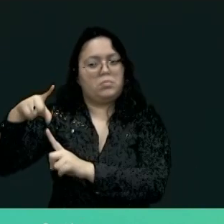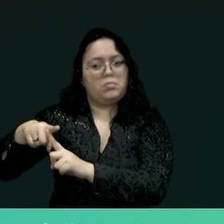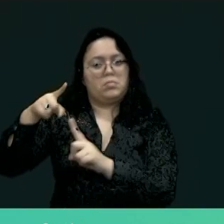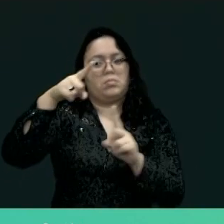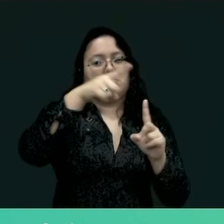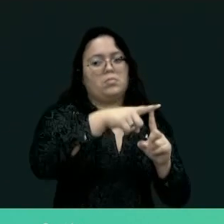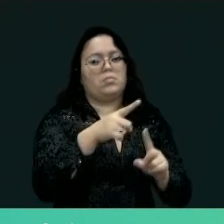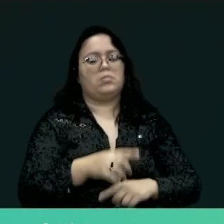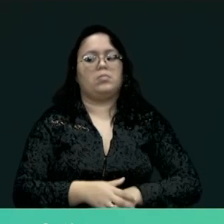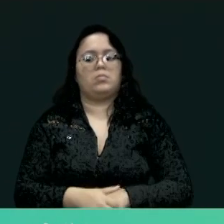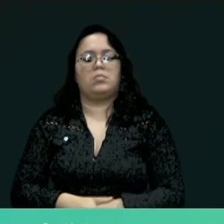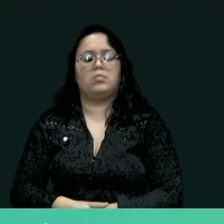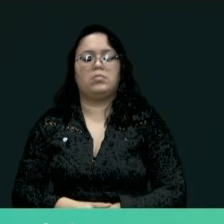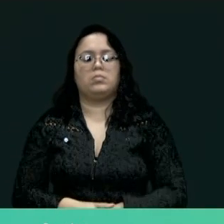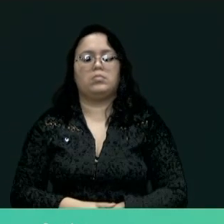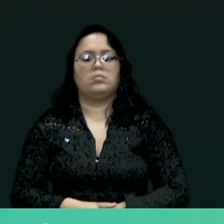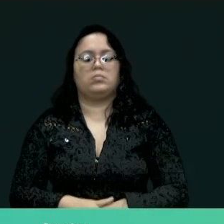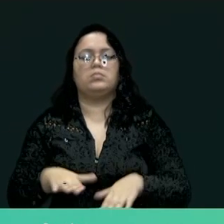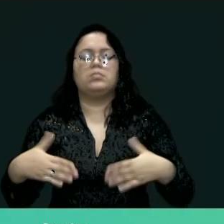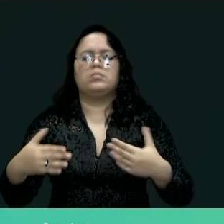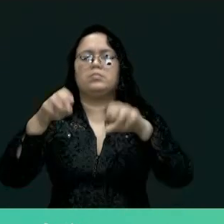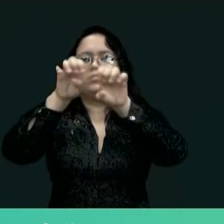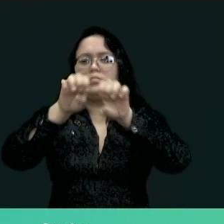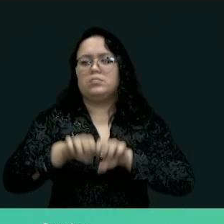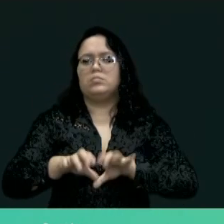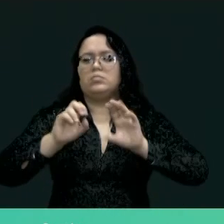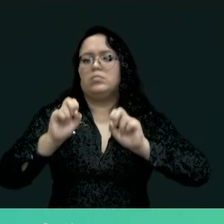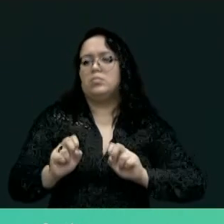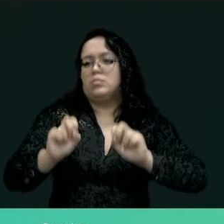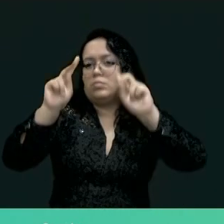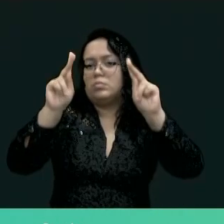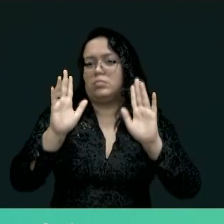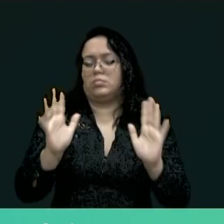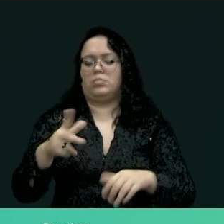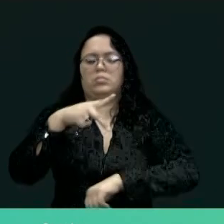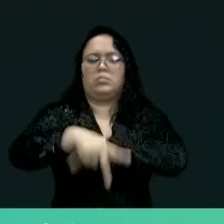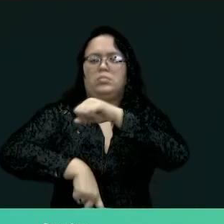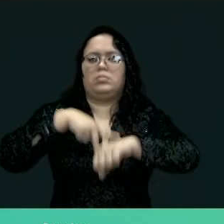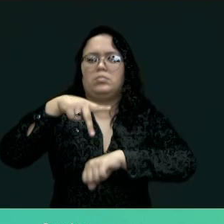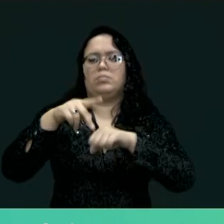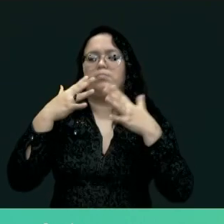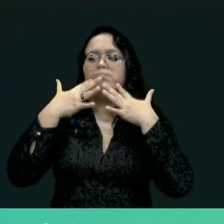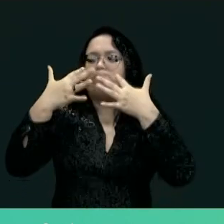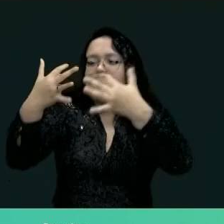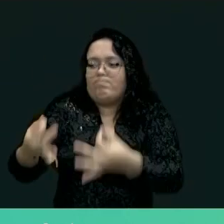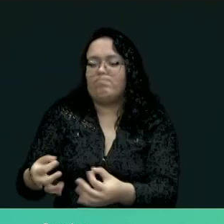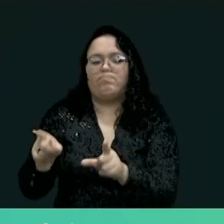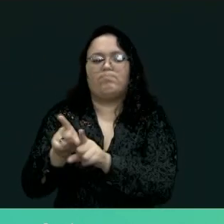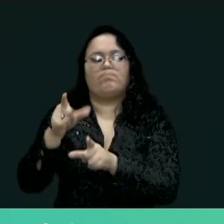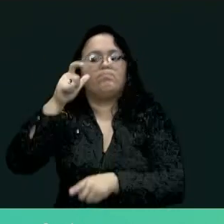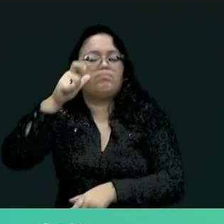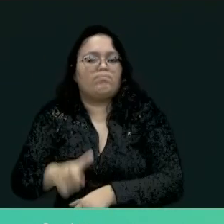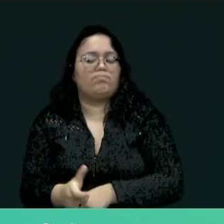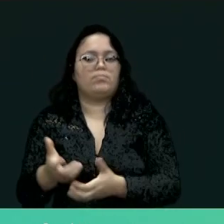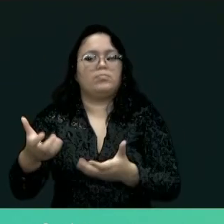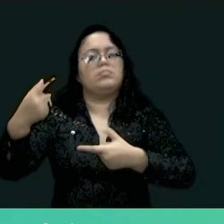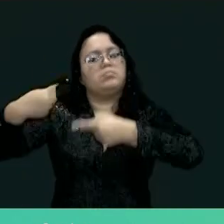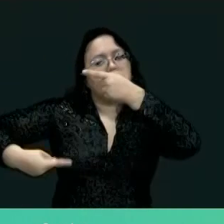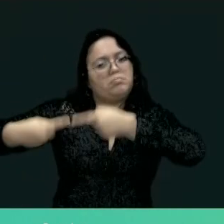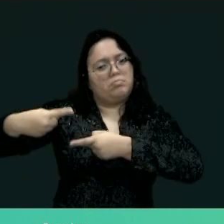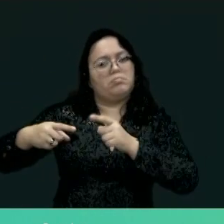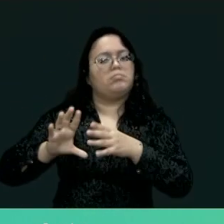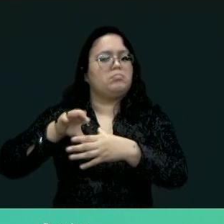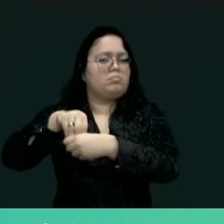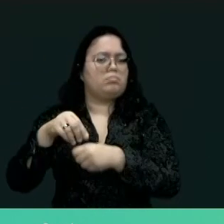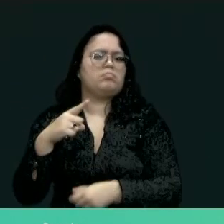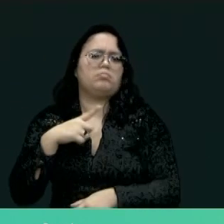com toda a estrutura montada, com um país com grande atratividade para o negócio e com grande competitividade.